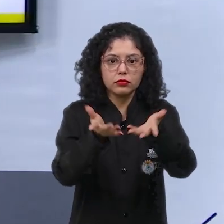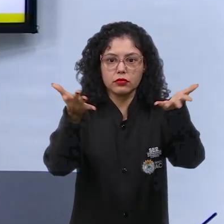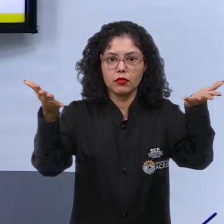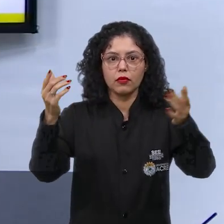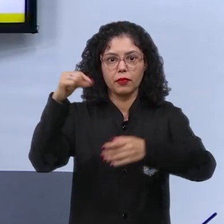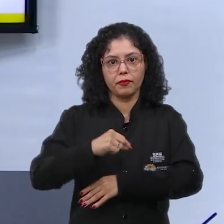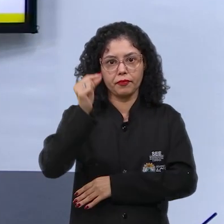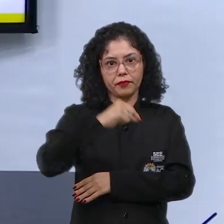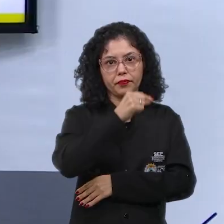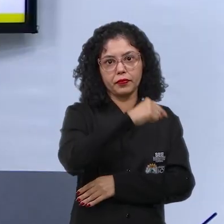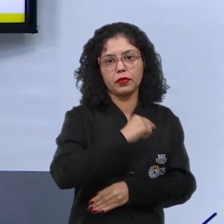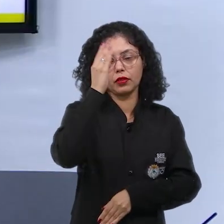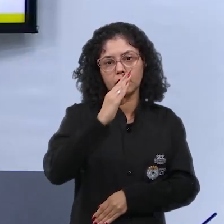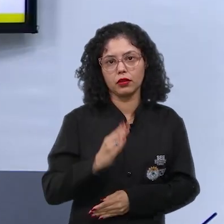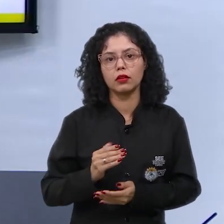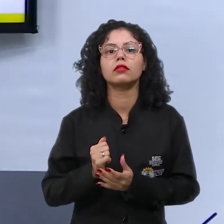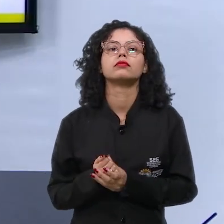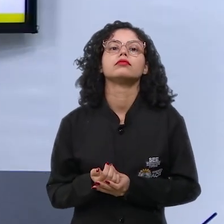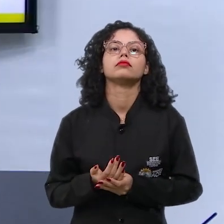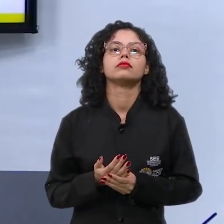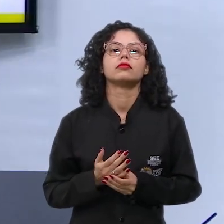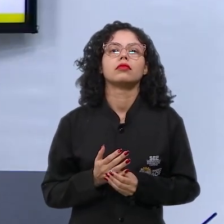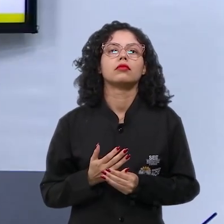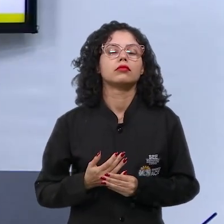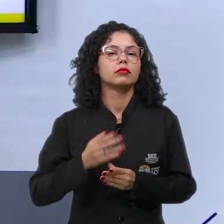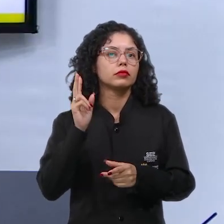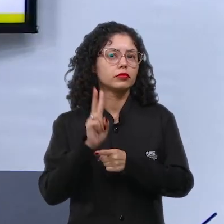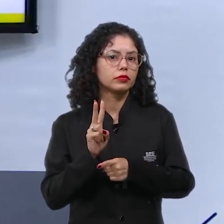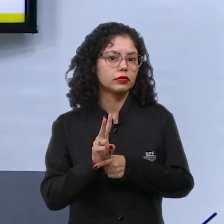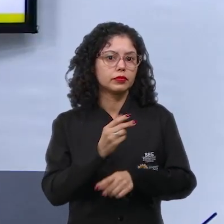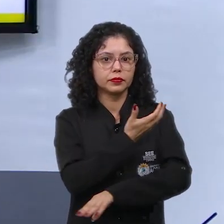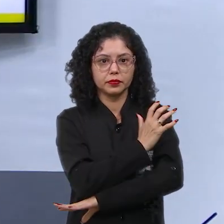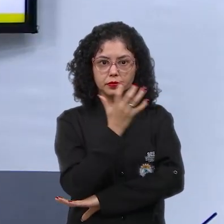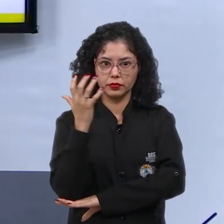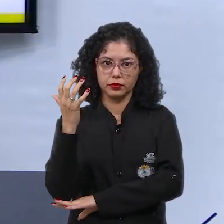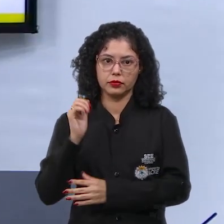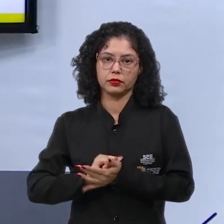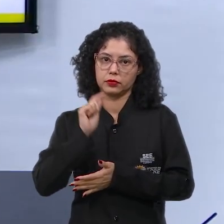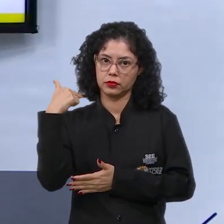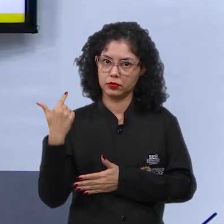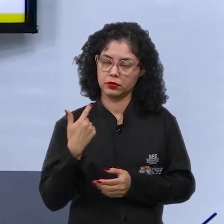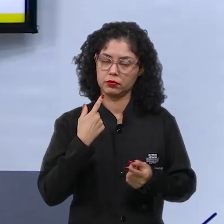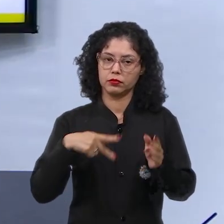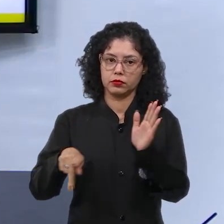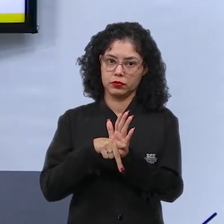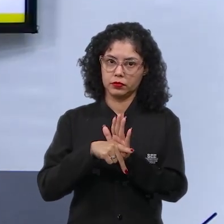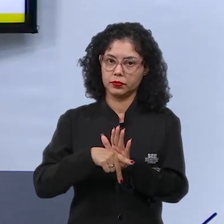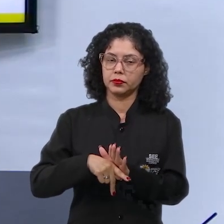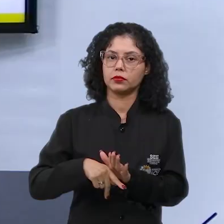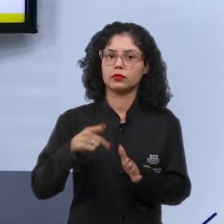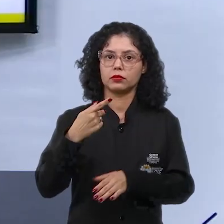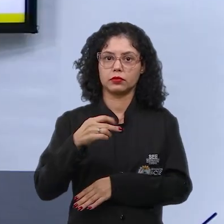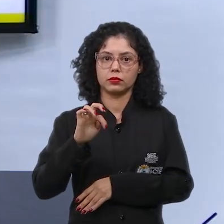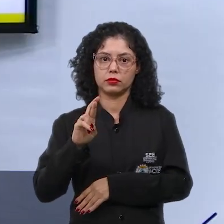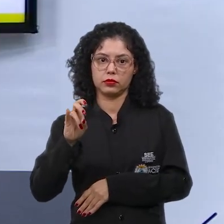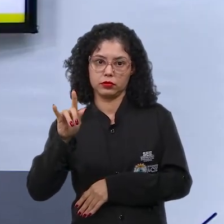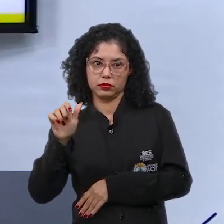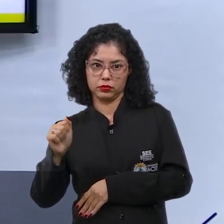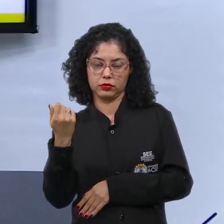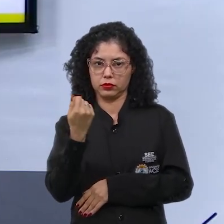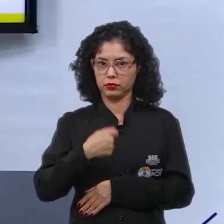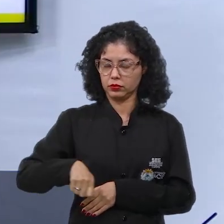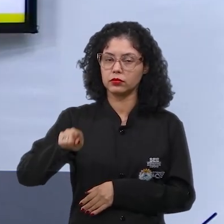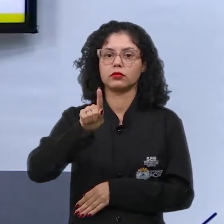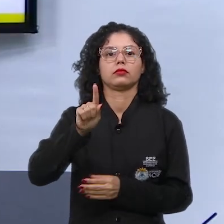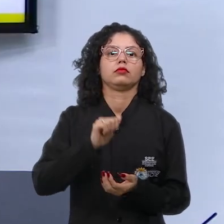agricultura brasileira para ajudar nessa plantação contra essa praga, sem ter necessidade de